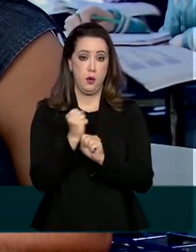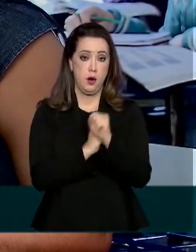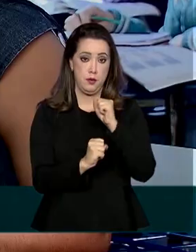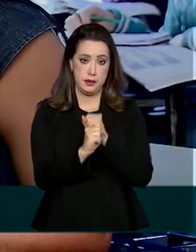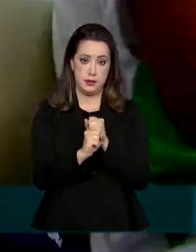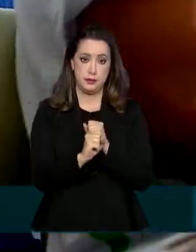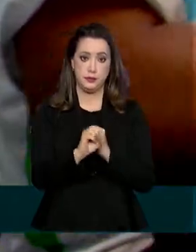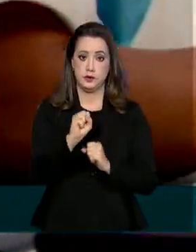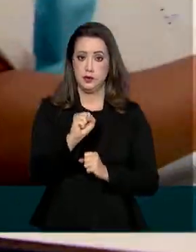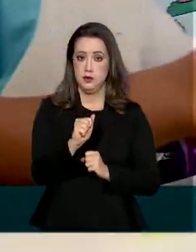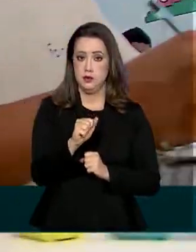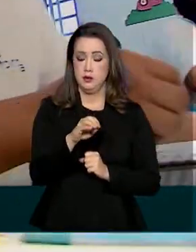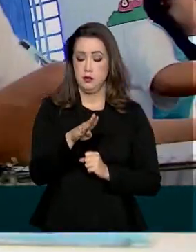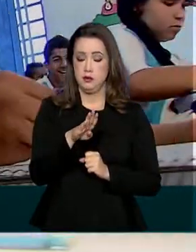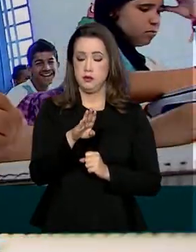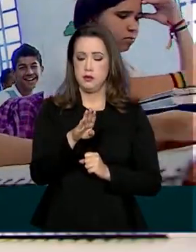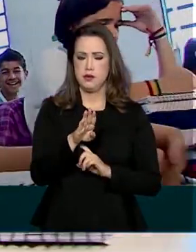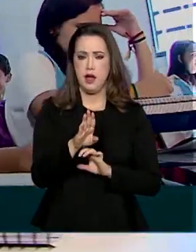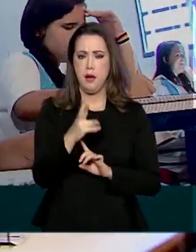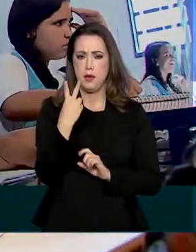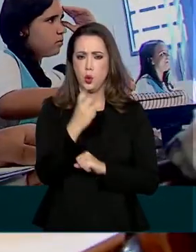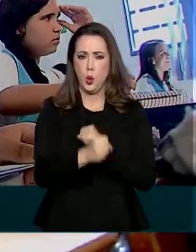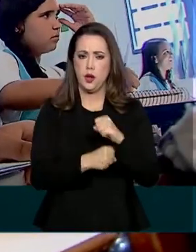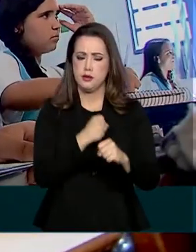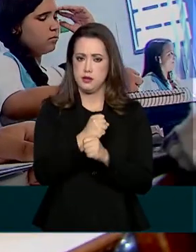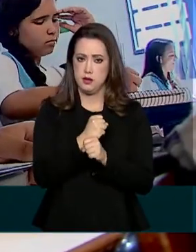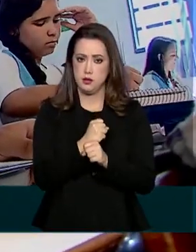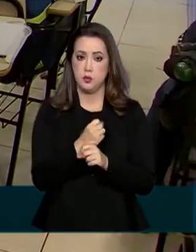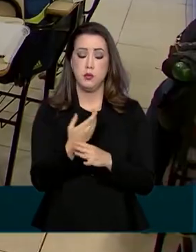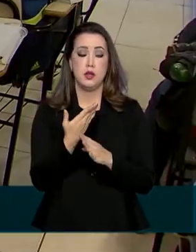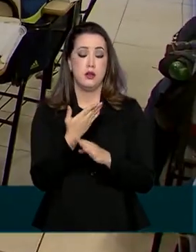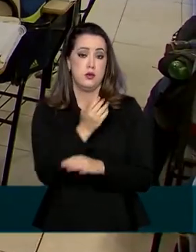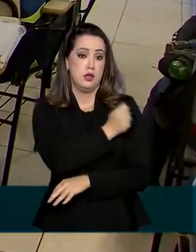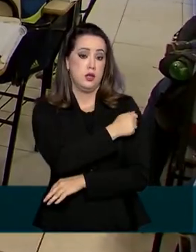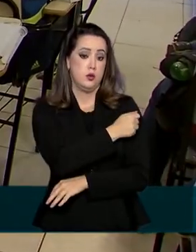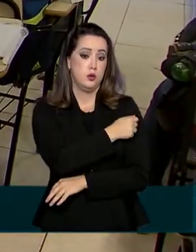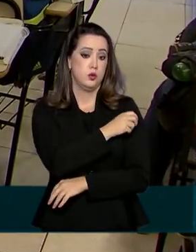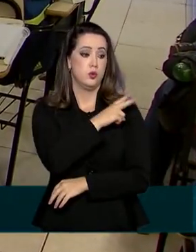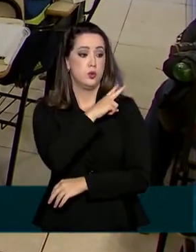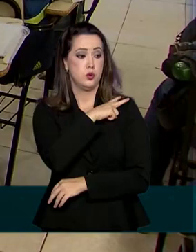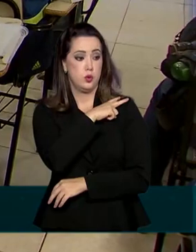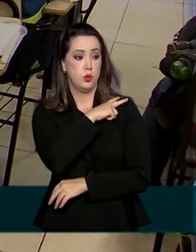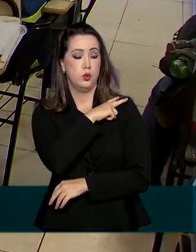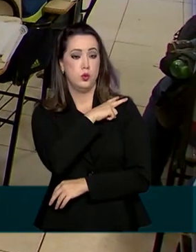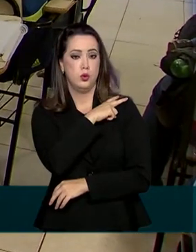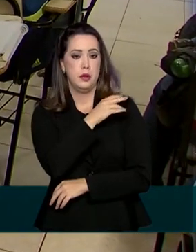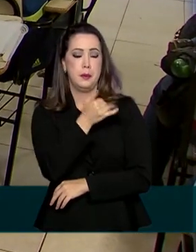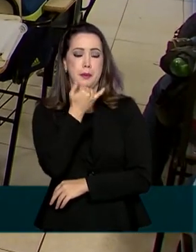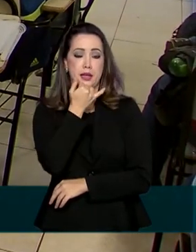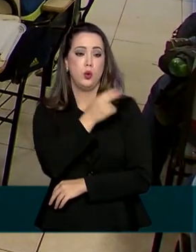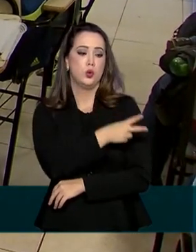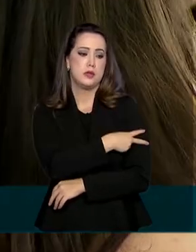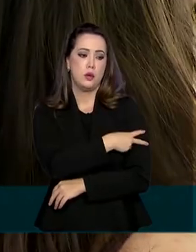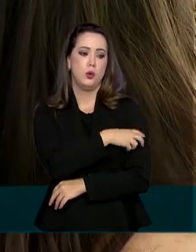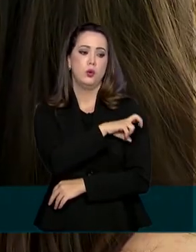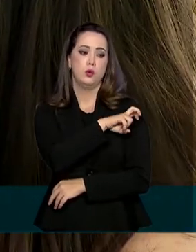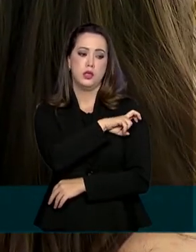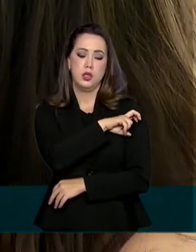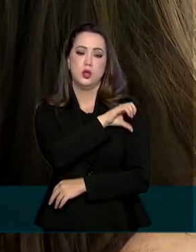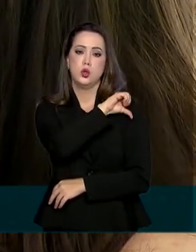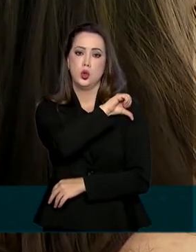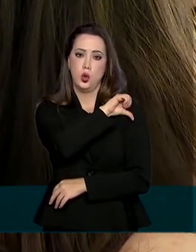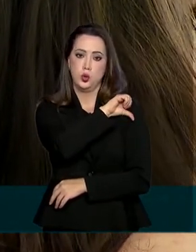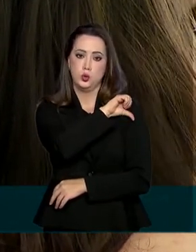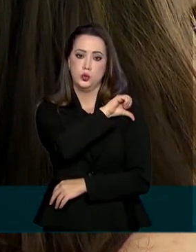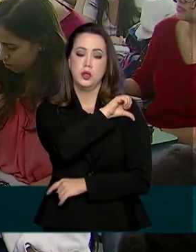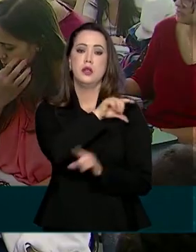Saeb era a cada dois anos para os alunos do segundo, quinto e nono anos do ensino fundamental e da terceira